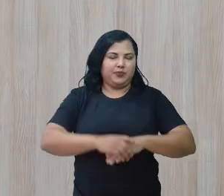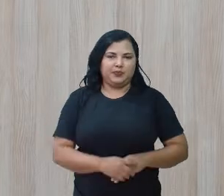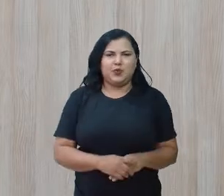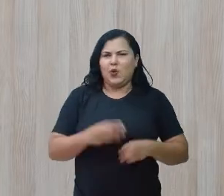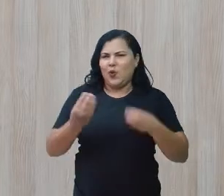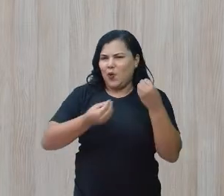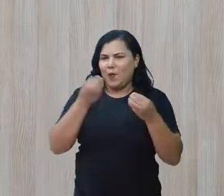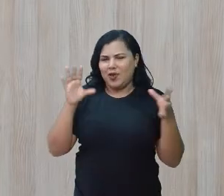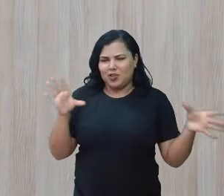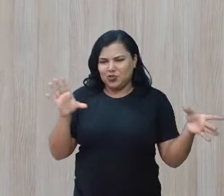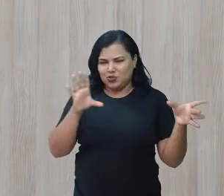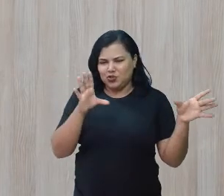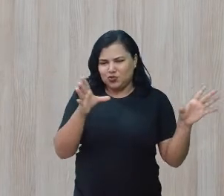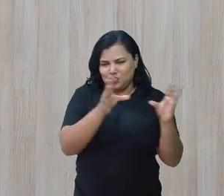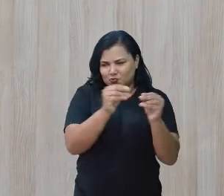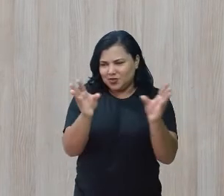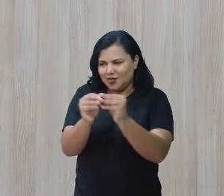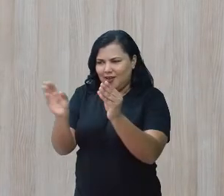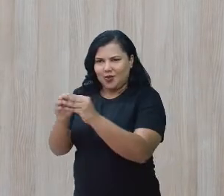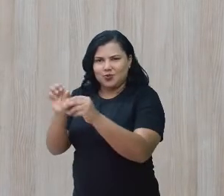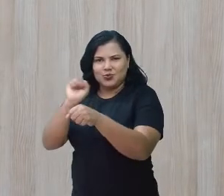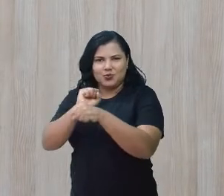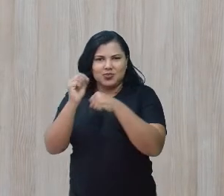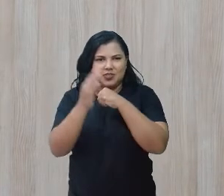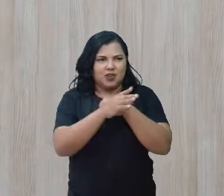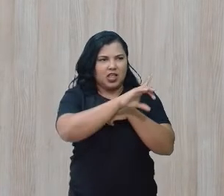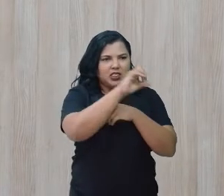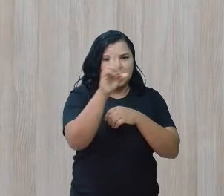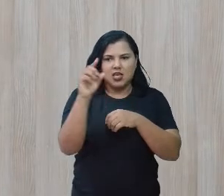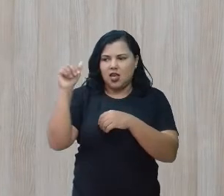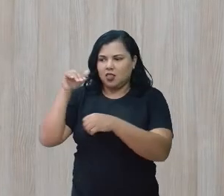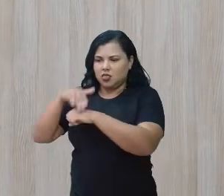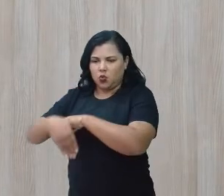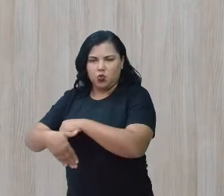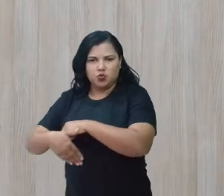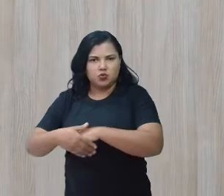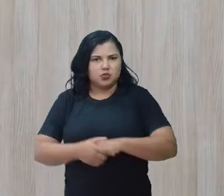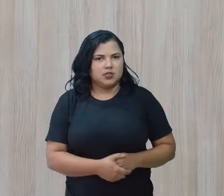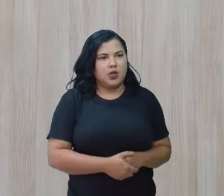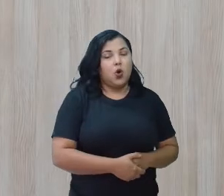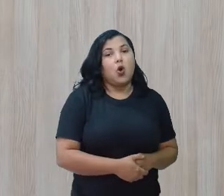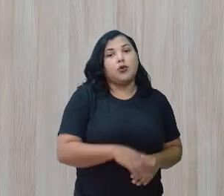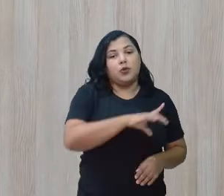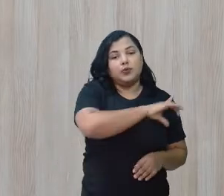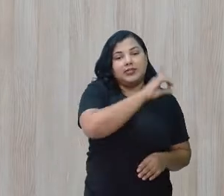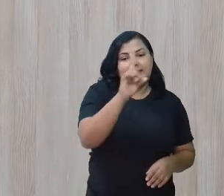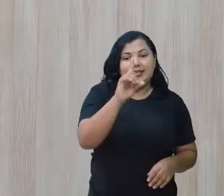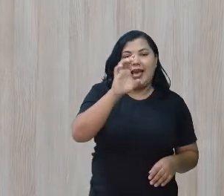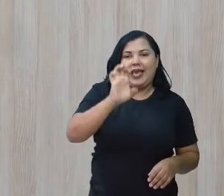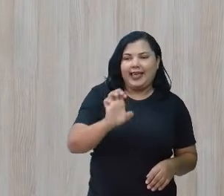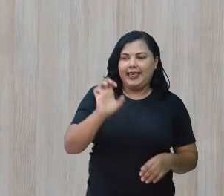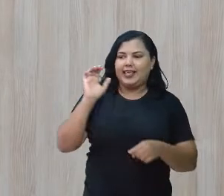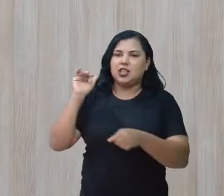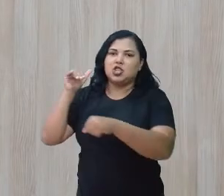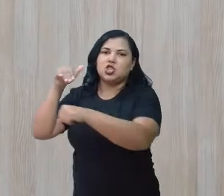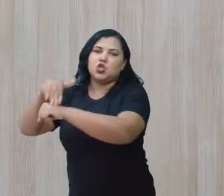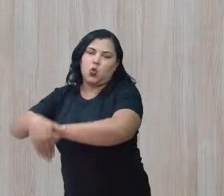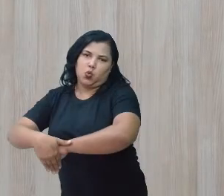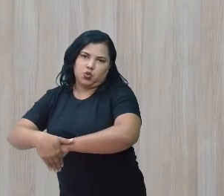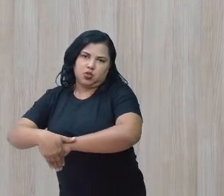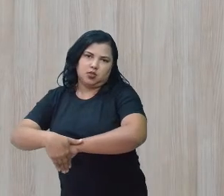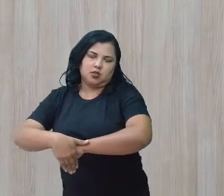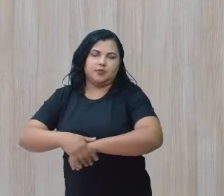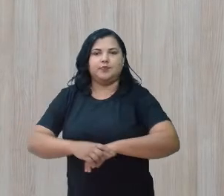é que eu ia juntar os substantivos? Dia, noite, mas aí eu não tenho dia e noite, sabe? Eu não consigo juntar as